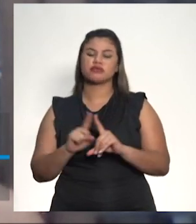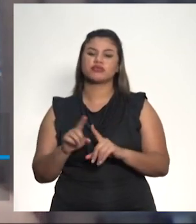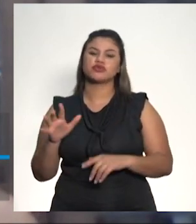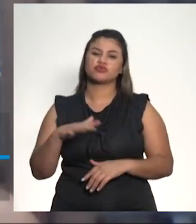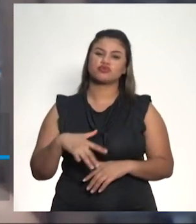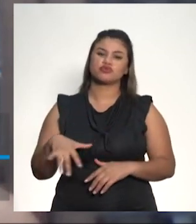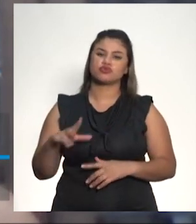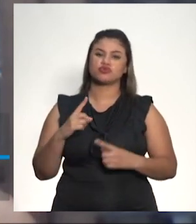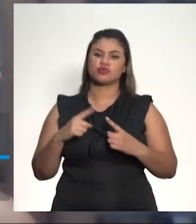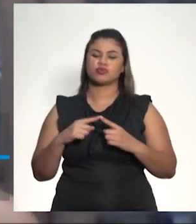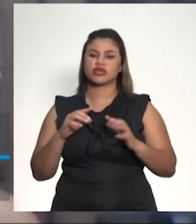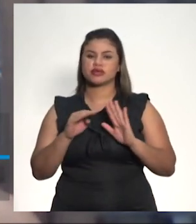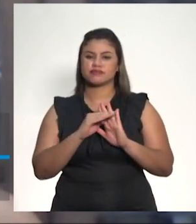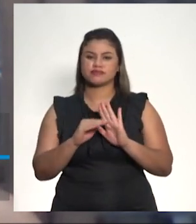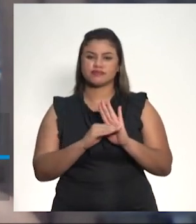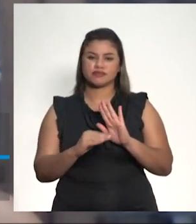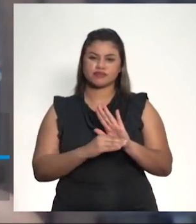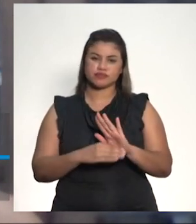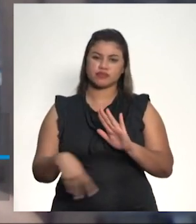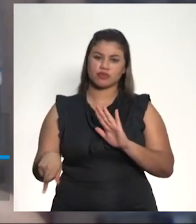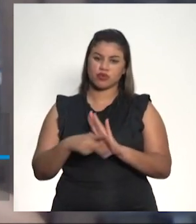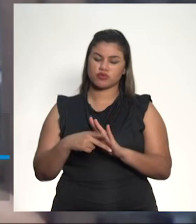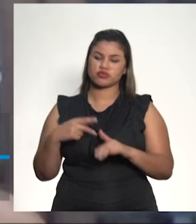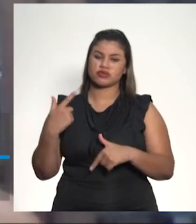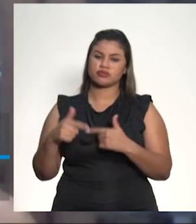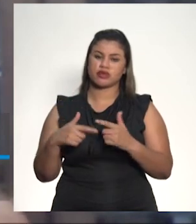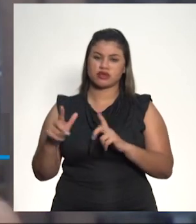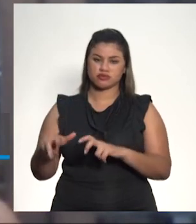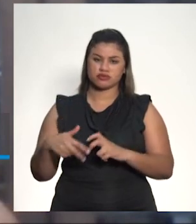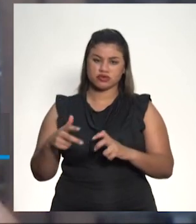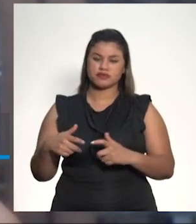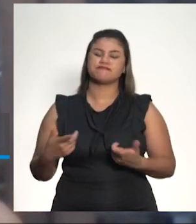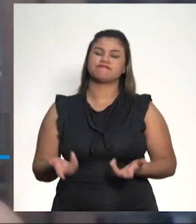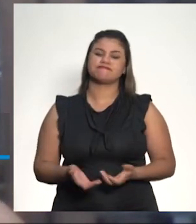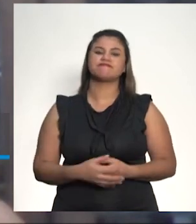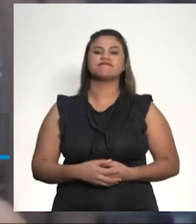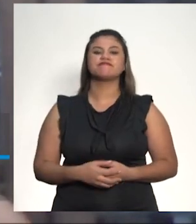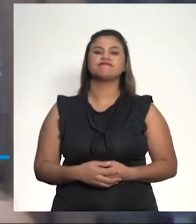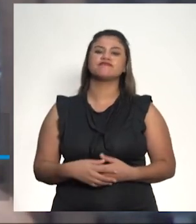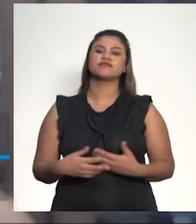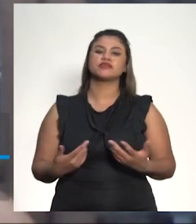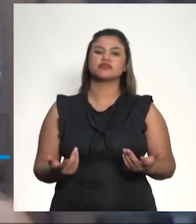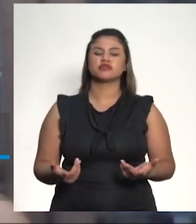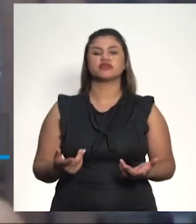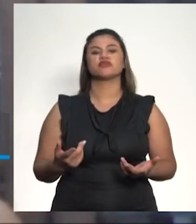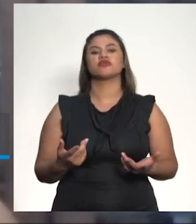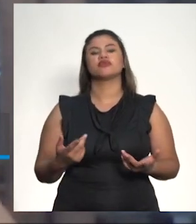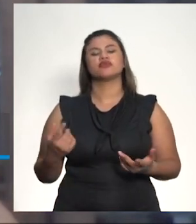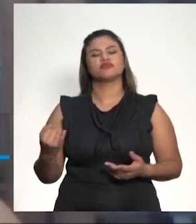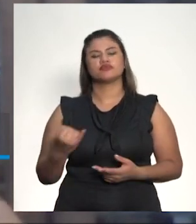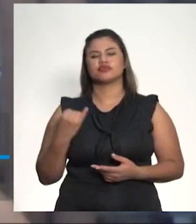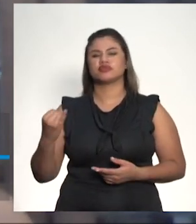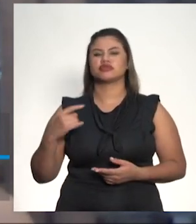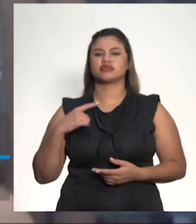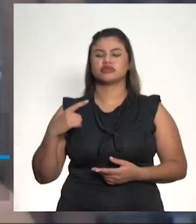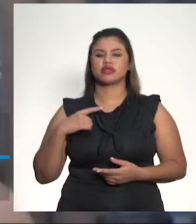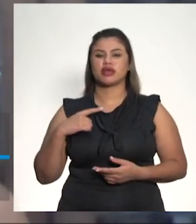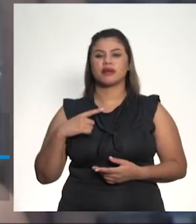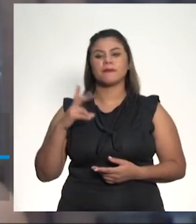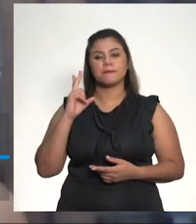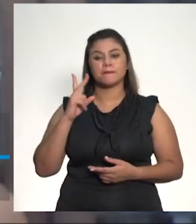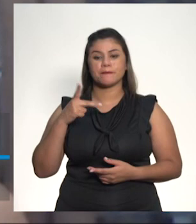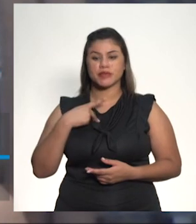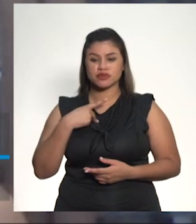cenário de regulamentação do trabalho no campo também. Então, esses são elementos fundamentais. Os indivíduos